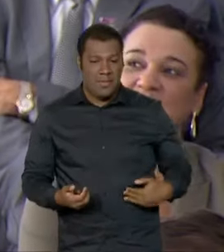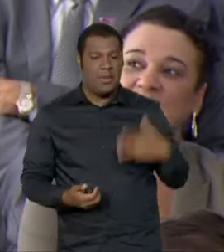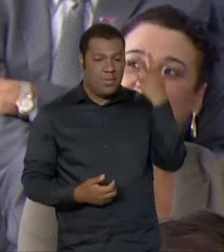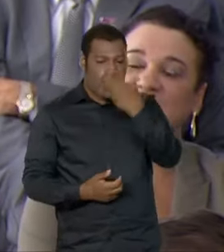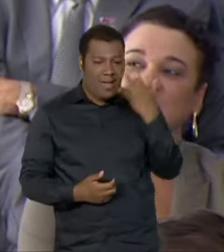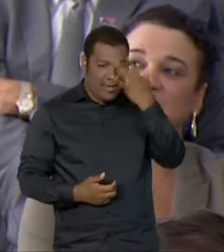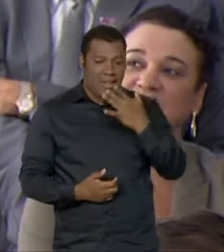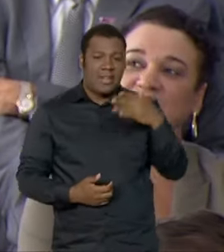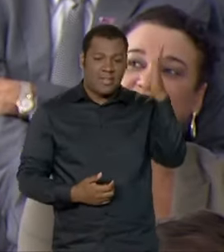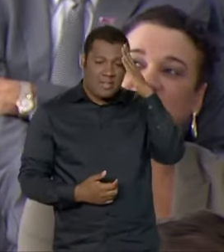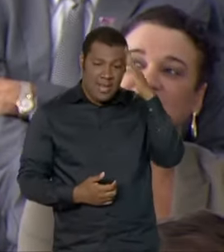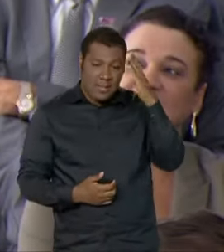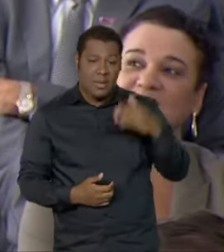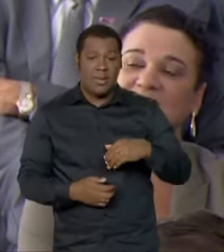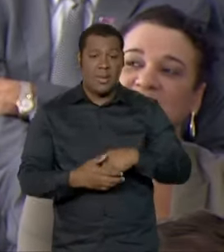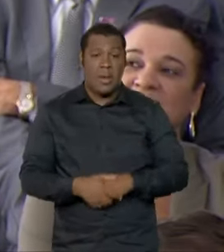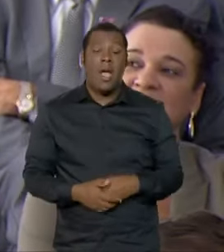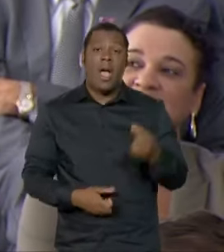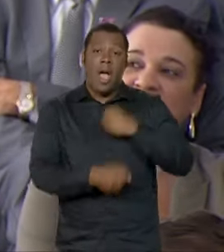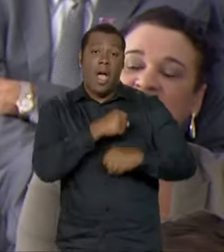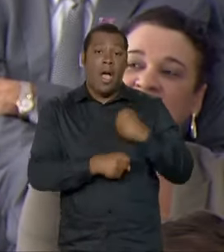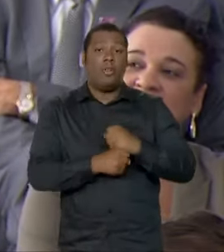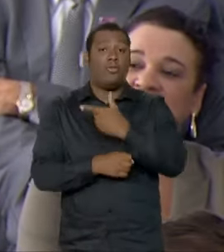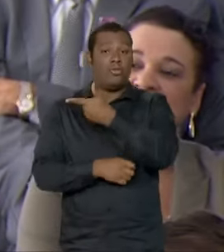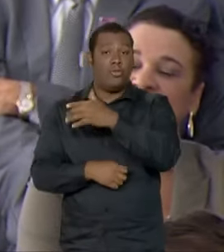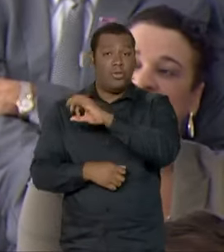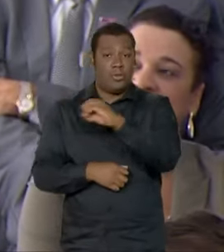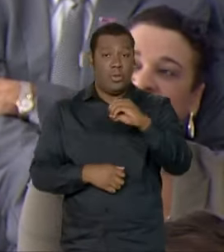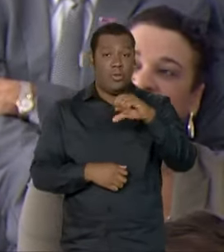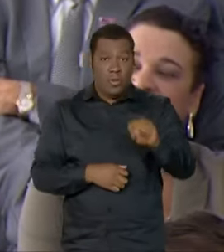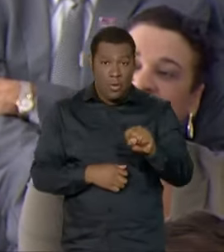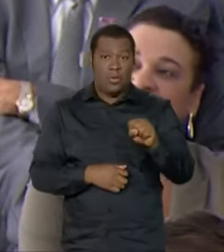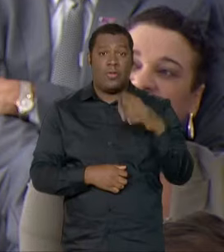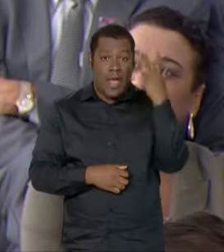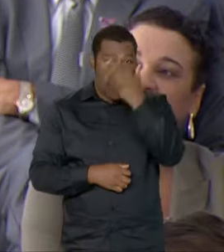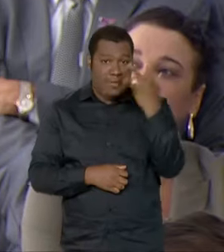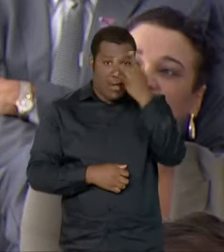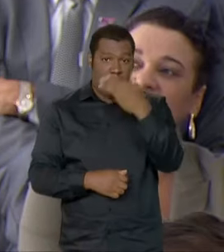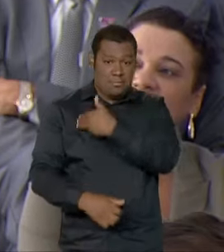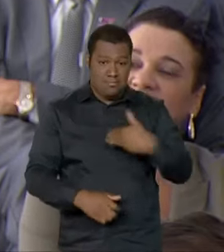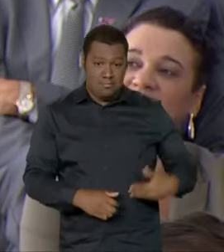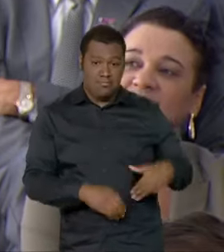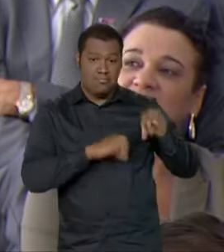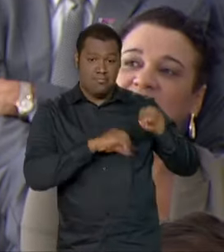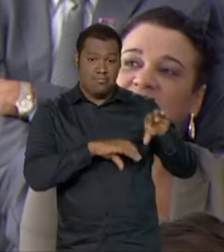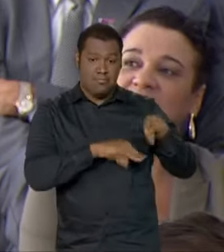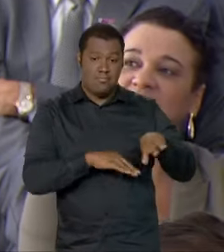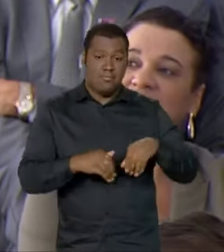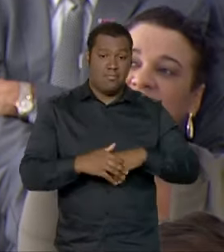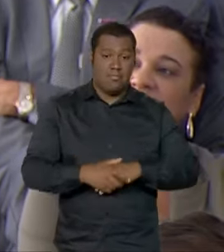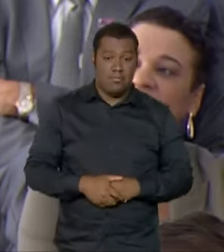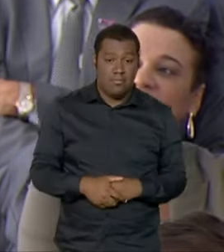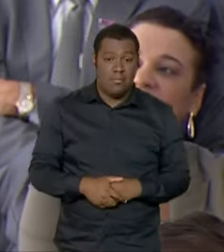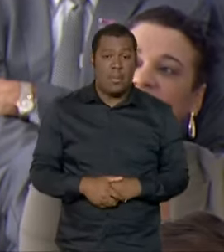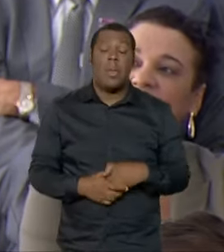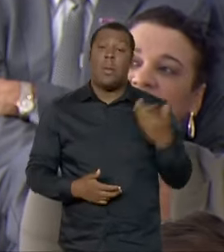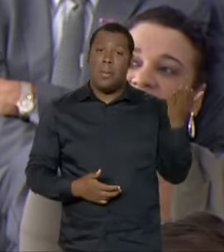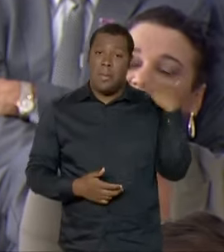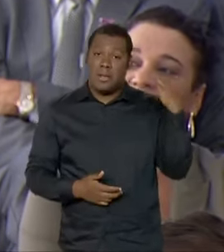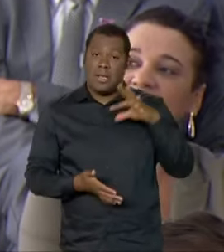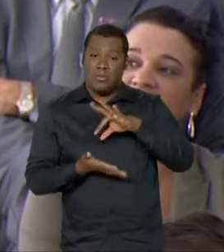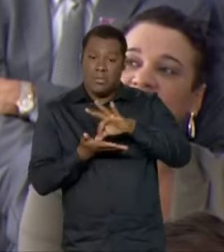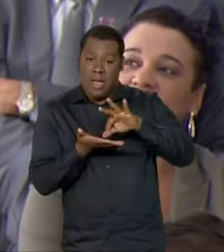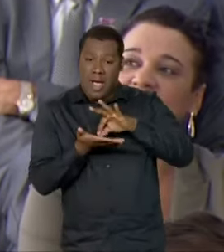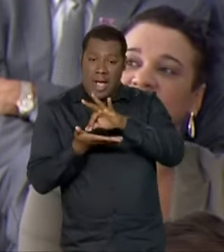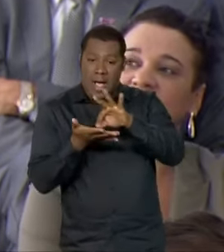da educação, na crise de 2008 e 2009, na quebradeira que teve no coração do capitalismo brasileiro,